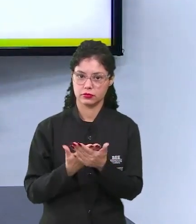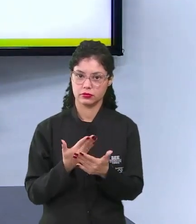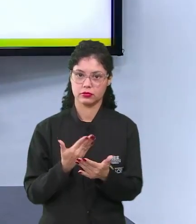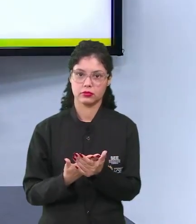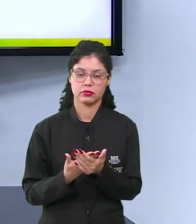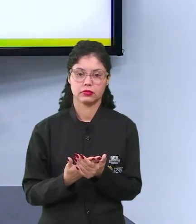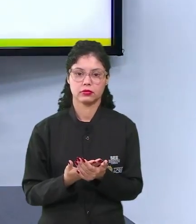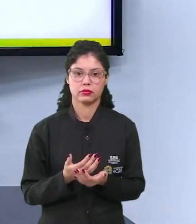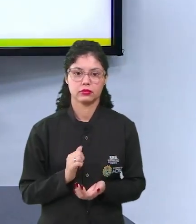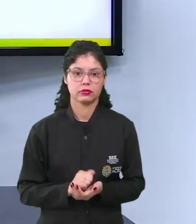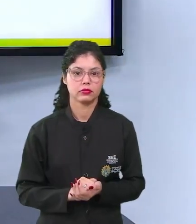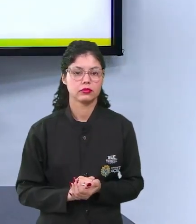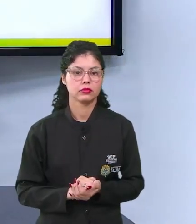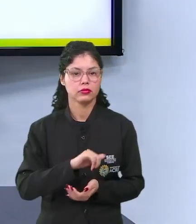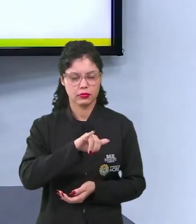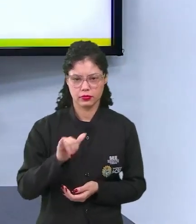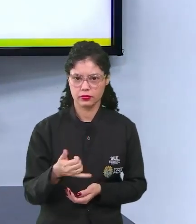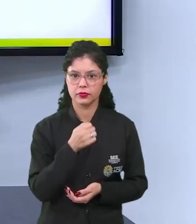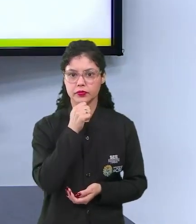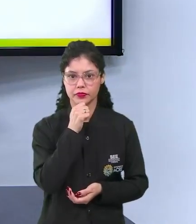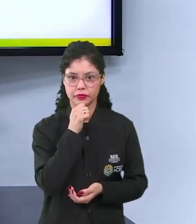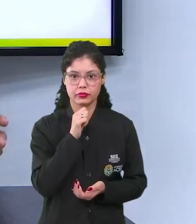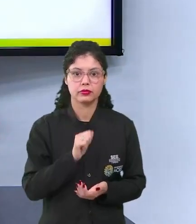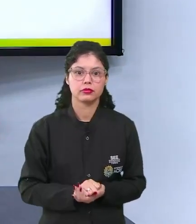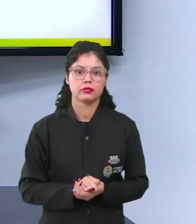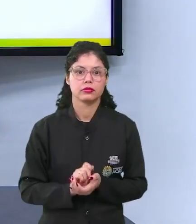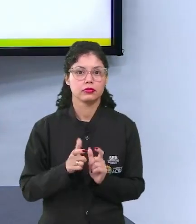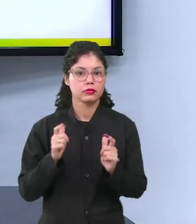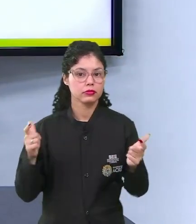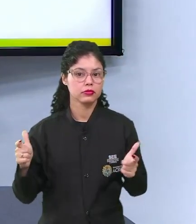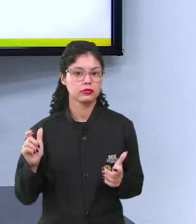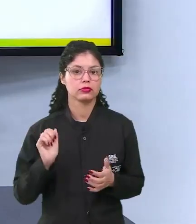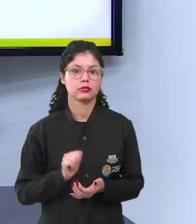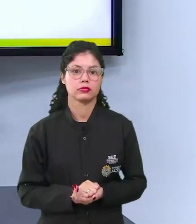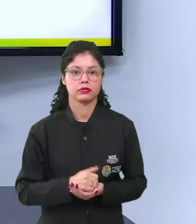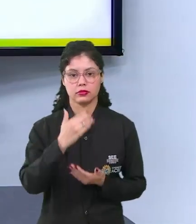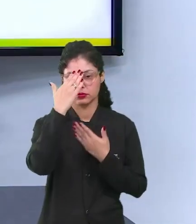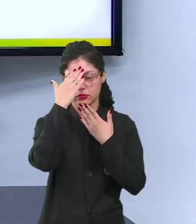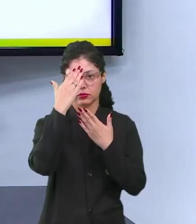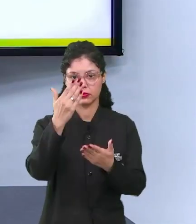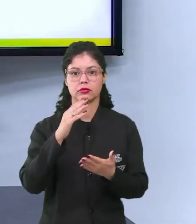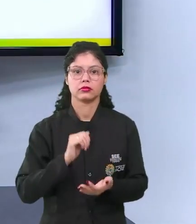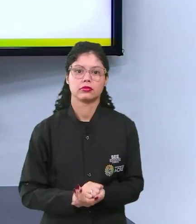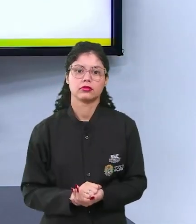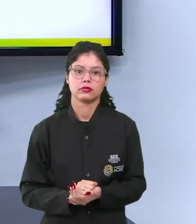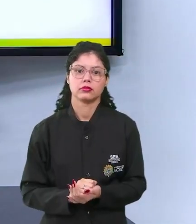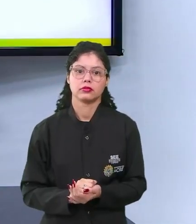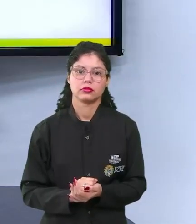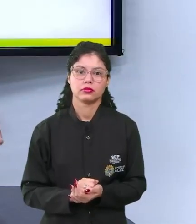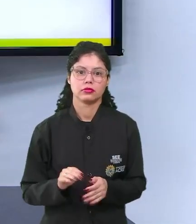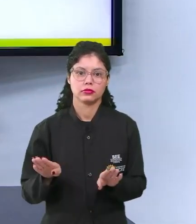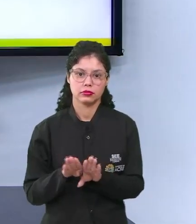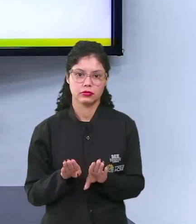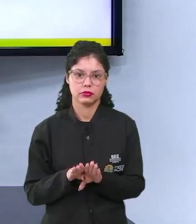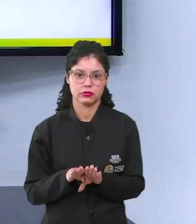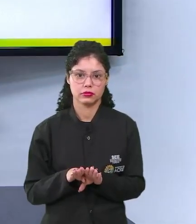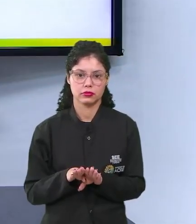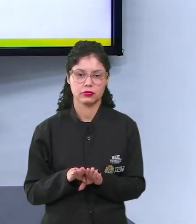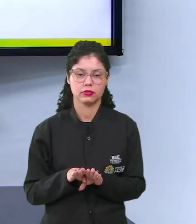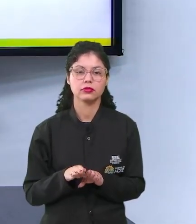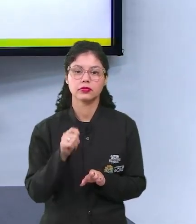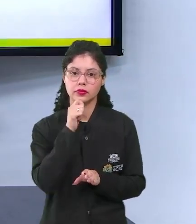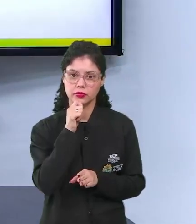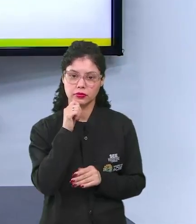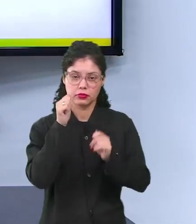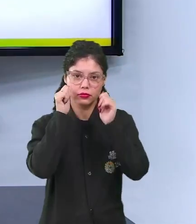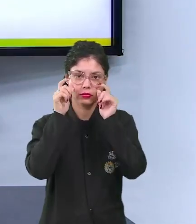hoje tenha sido bem proveitosa, apesar de ter sido muito intensa. Agradeço pela preferência, aí, pela